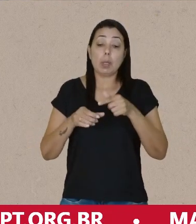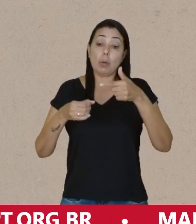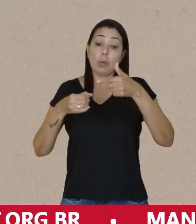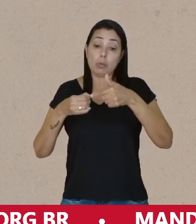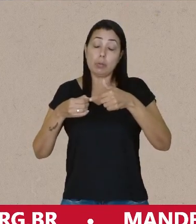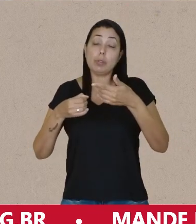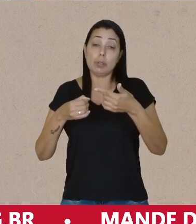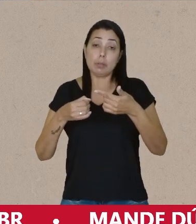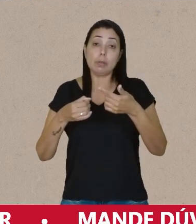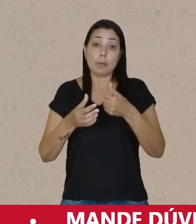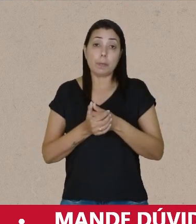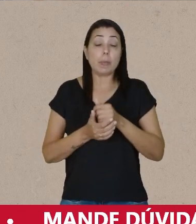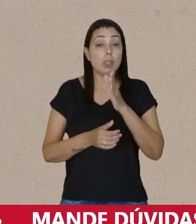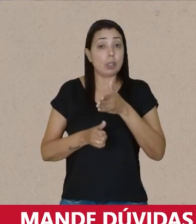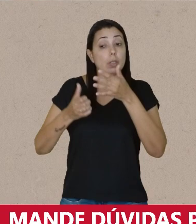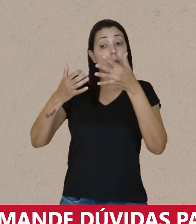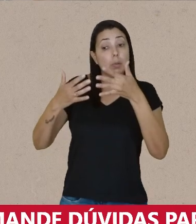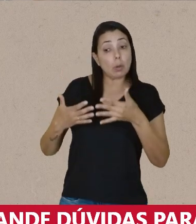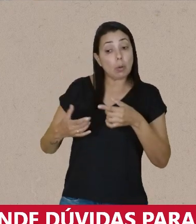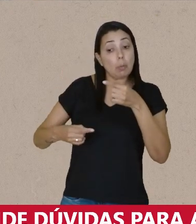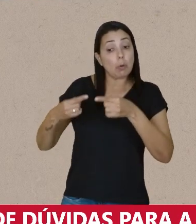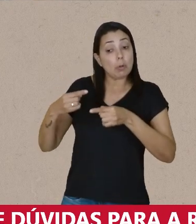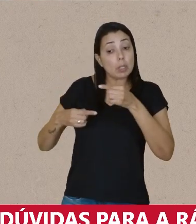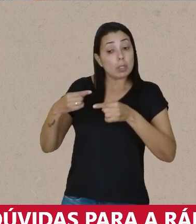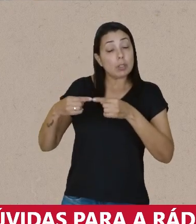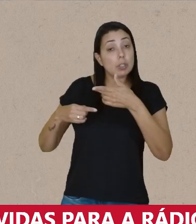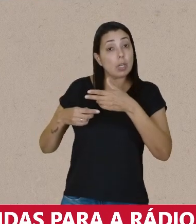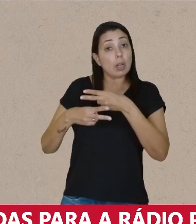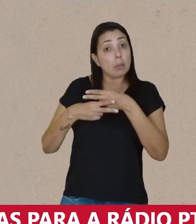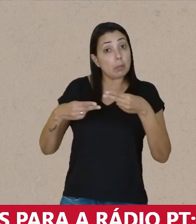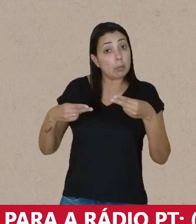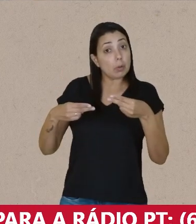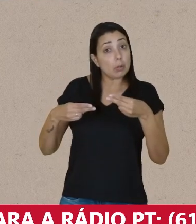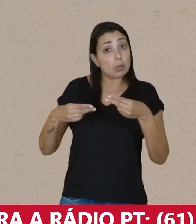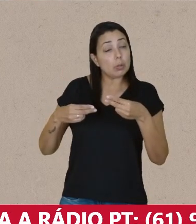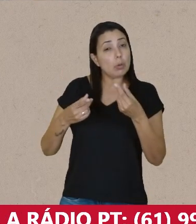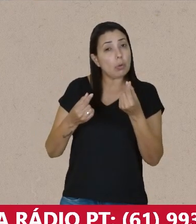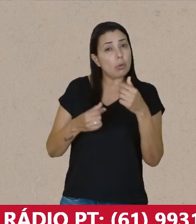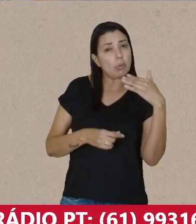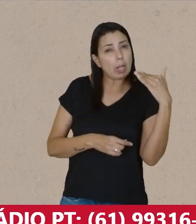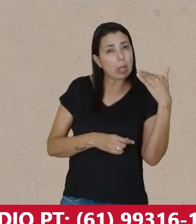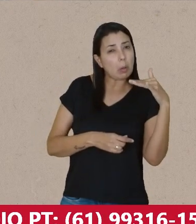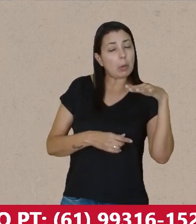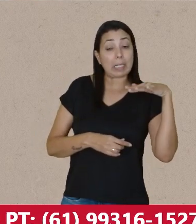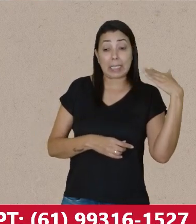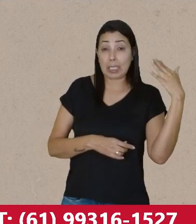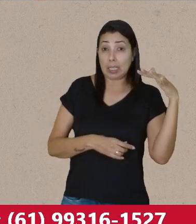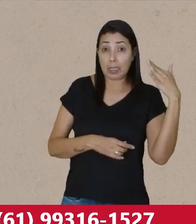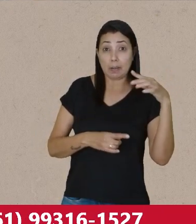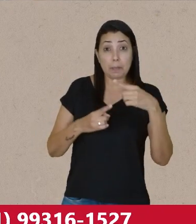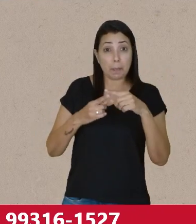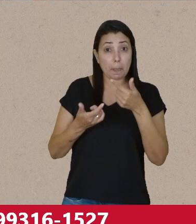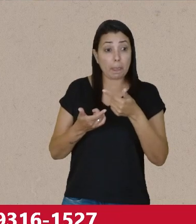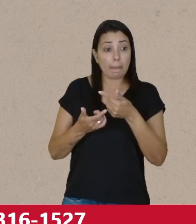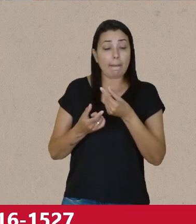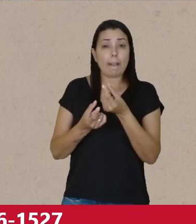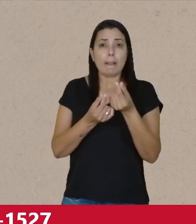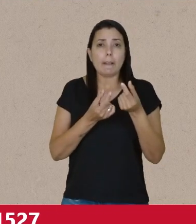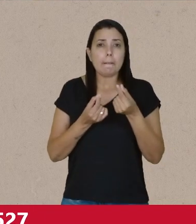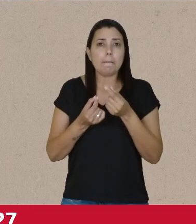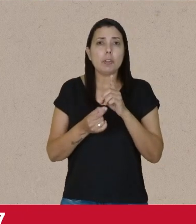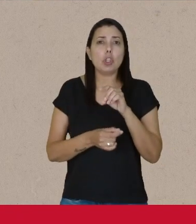sobre o qual nós já falamos, a política de preço da Petrobras torna os preços voláteis e elevados, porque ela dolariza